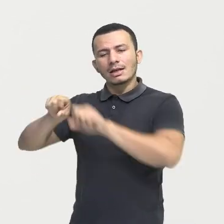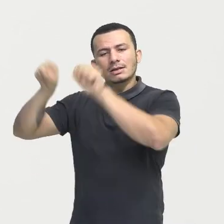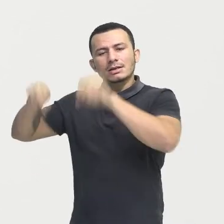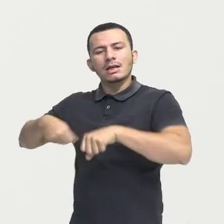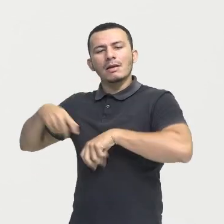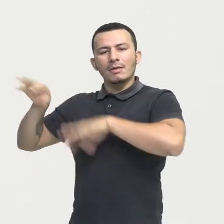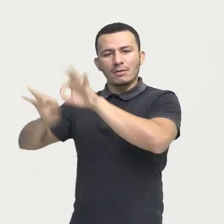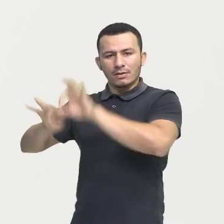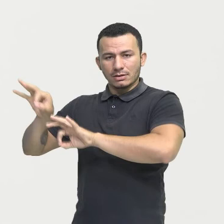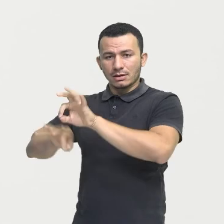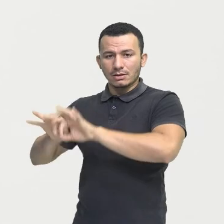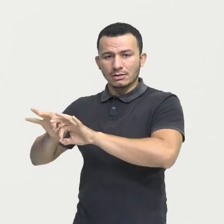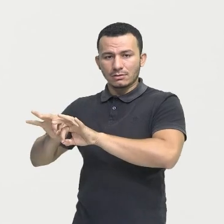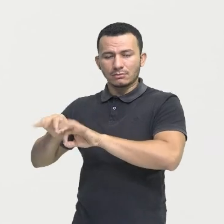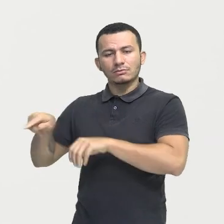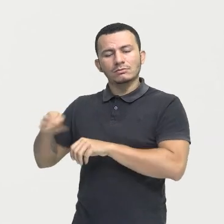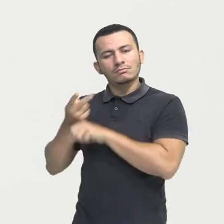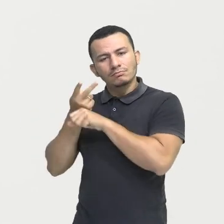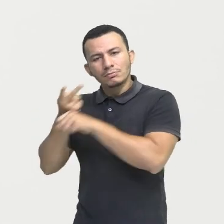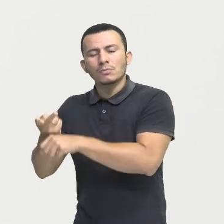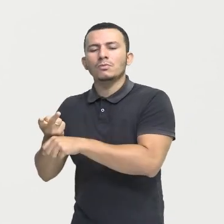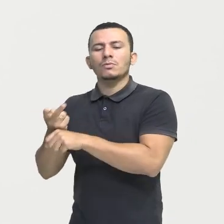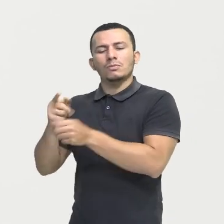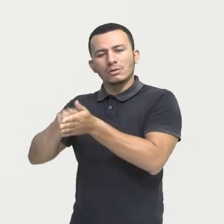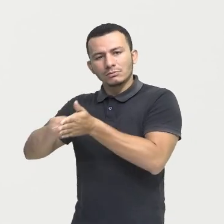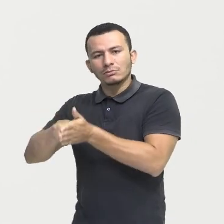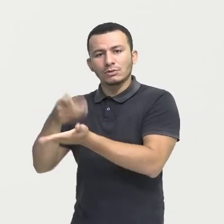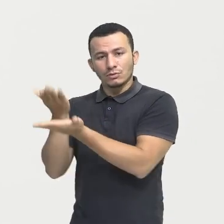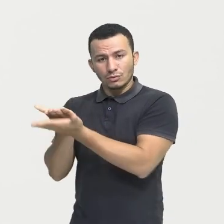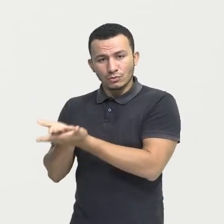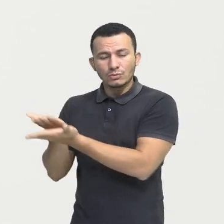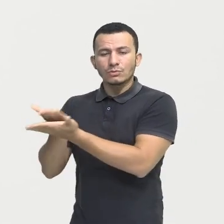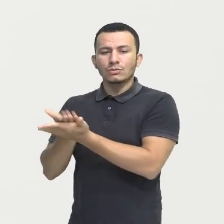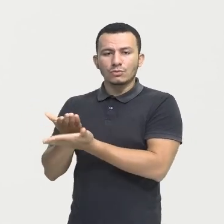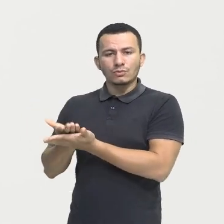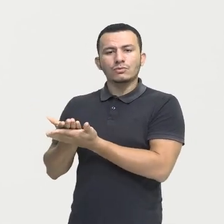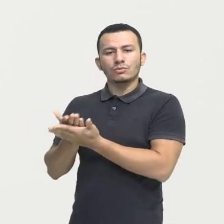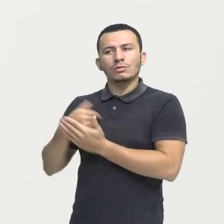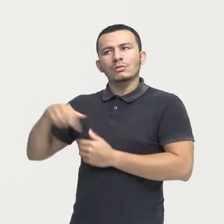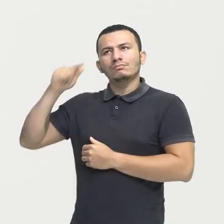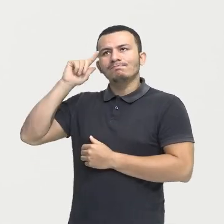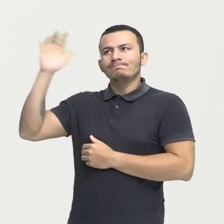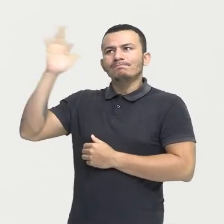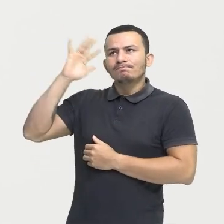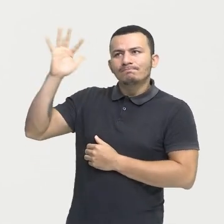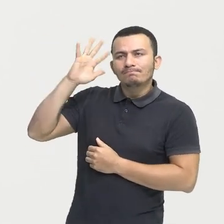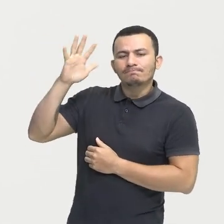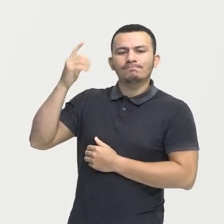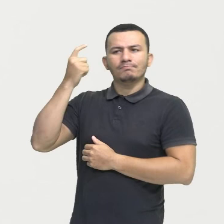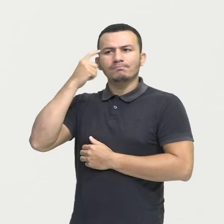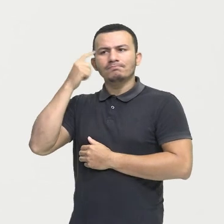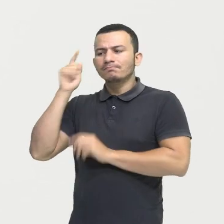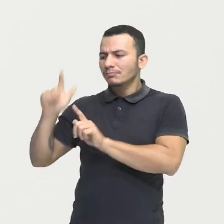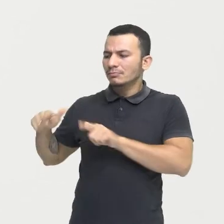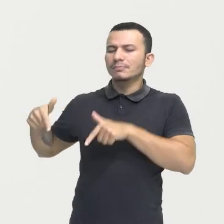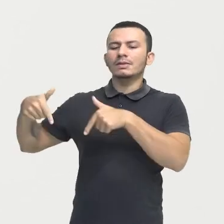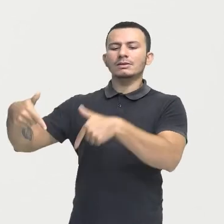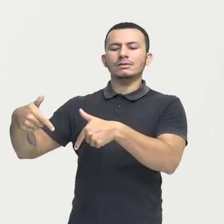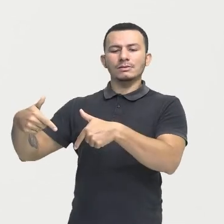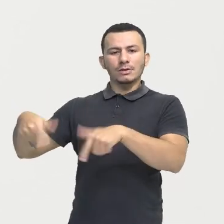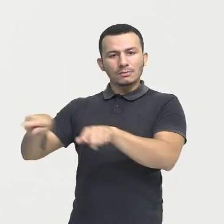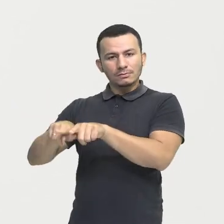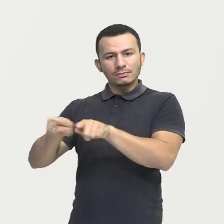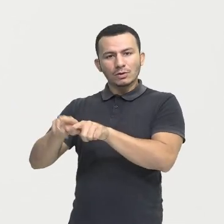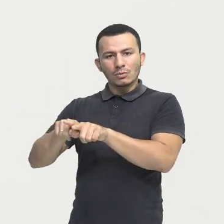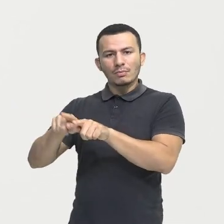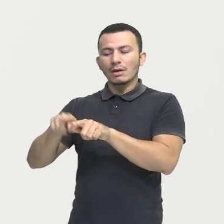sistemática. Ela busca, então, ali uma reflexão, uma ação